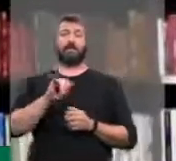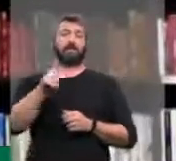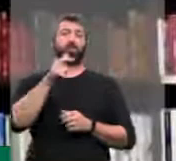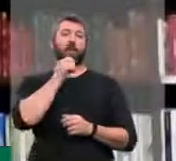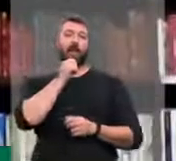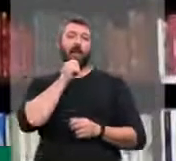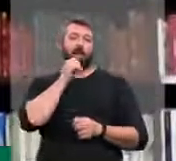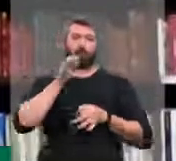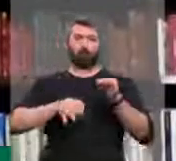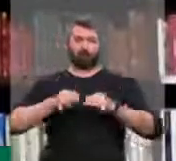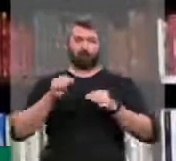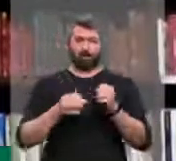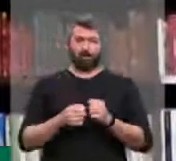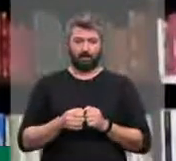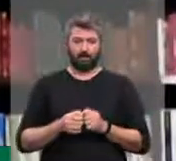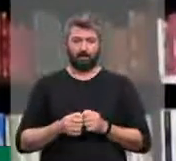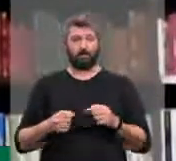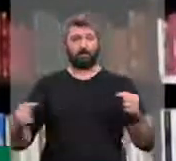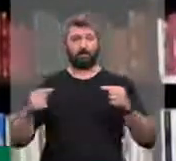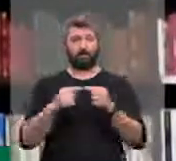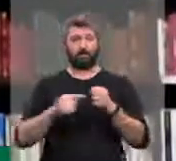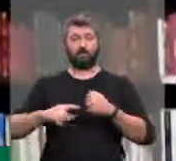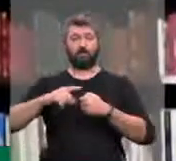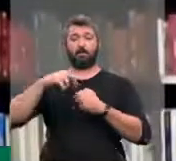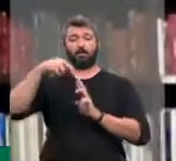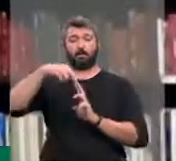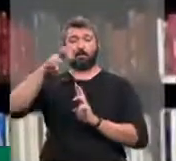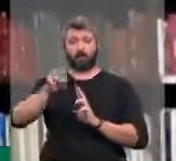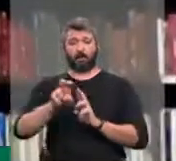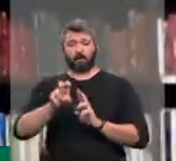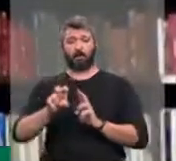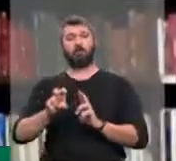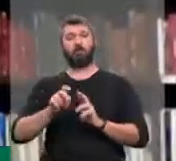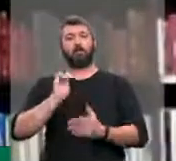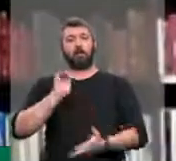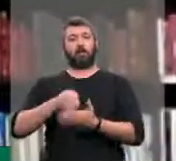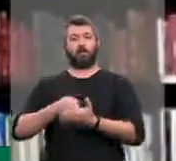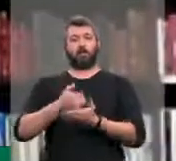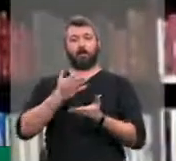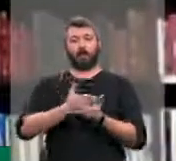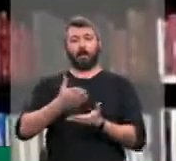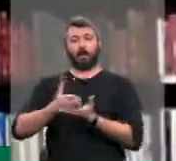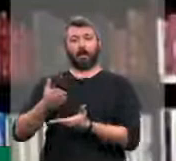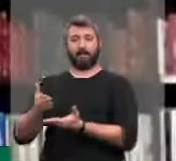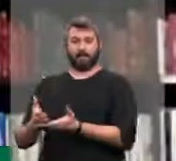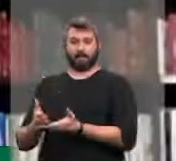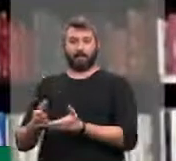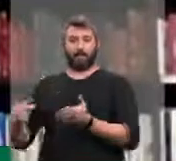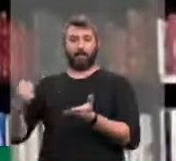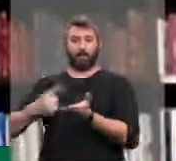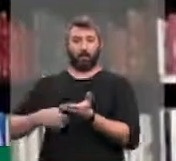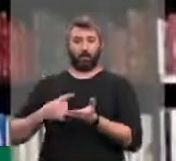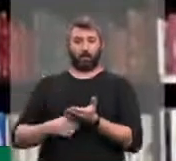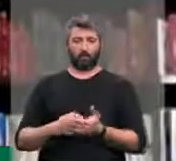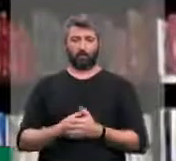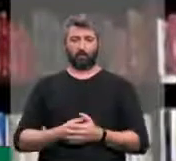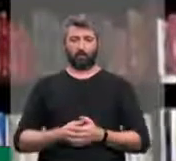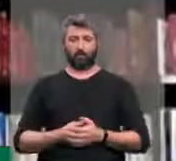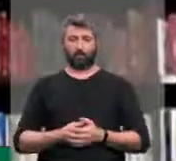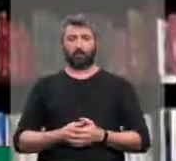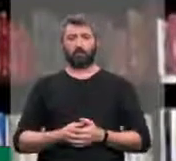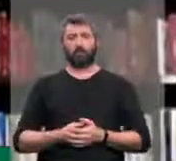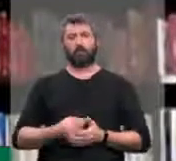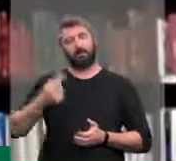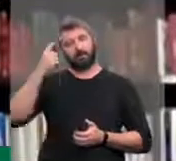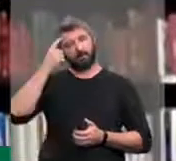julgado, observado o disposto no parágrafo 5º do mesmo artigo em relação ao pagamento das parcelas referentes a tais acordos, que deve considerar